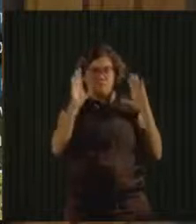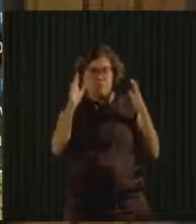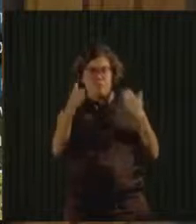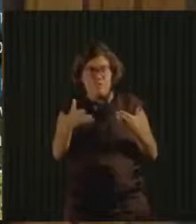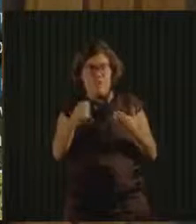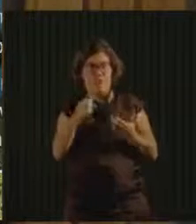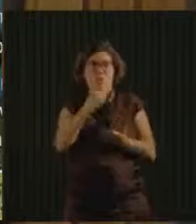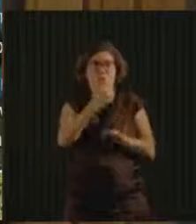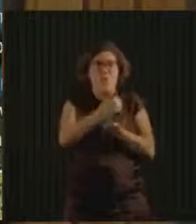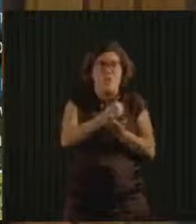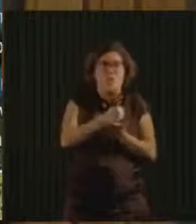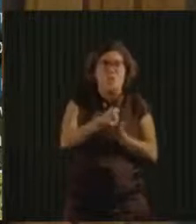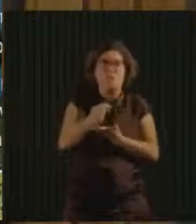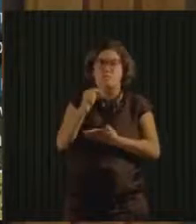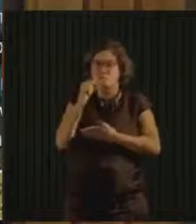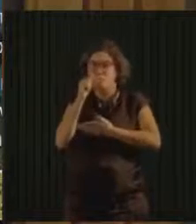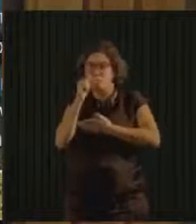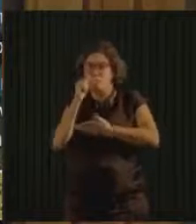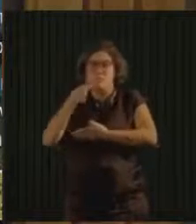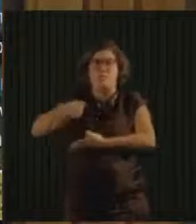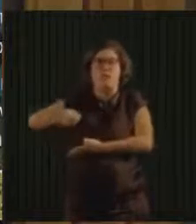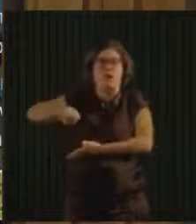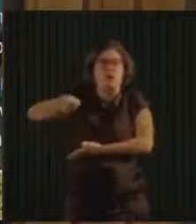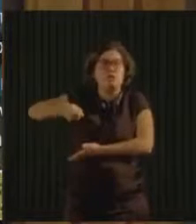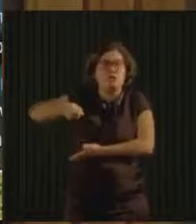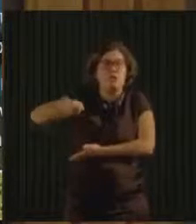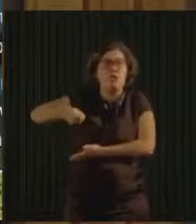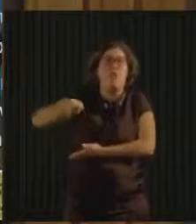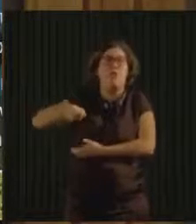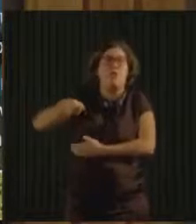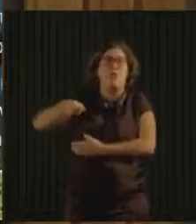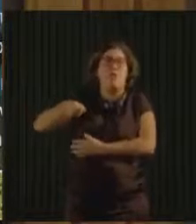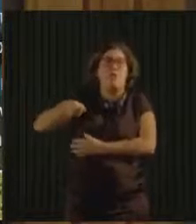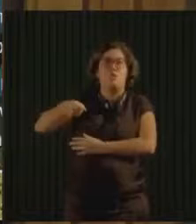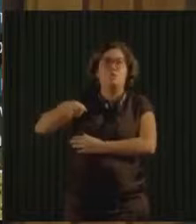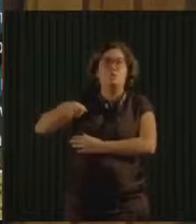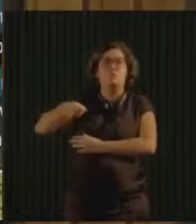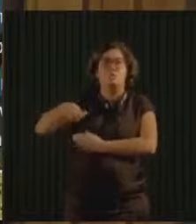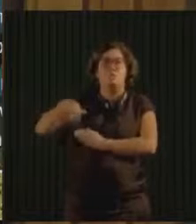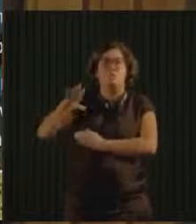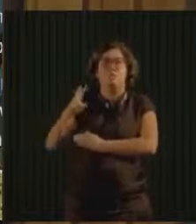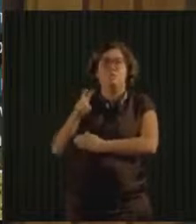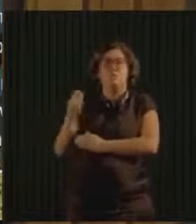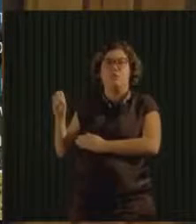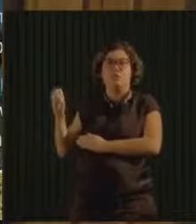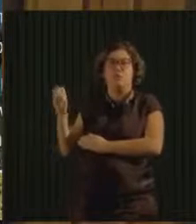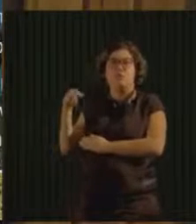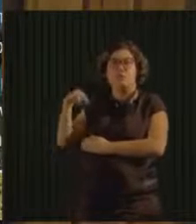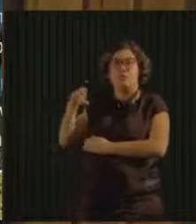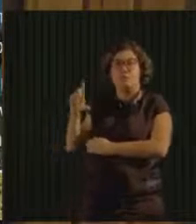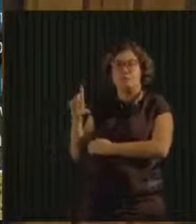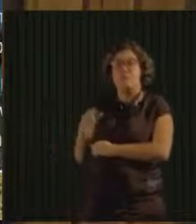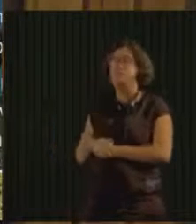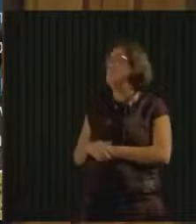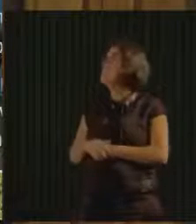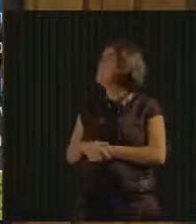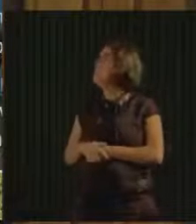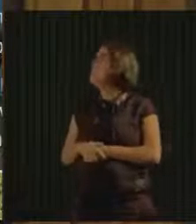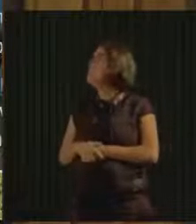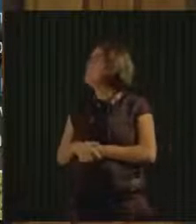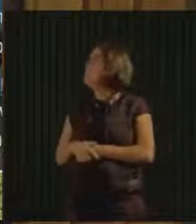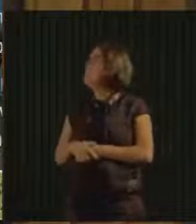no copinho, no canudo, na sacola e na garrafa acima de 500 ml. Tivemos o papel